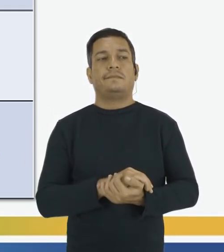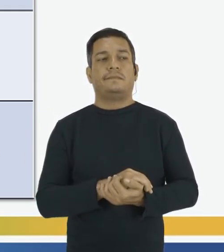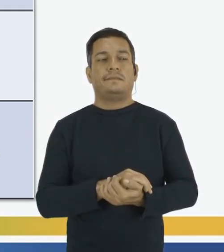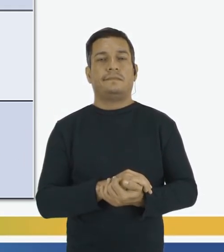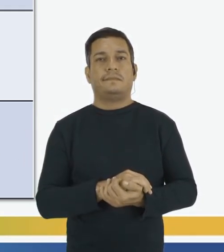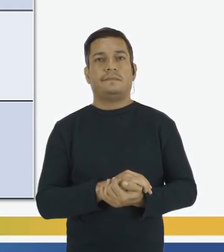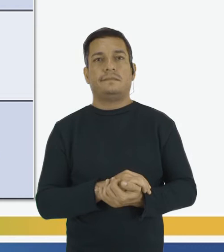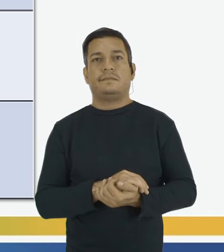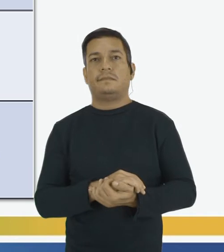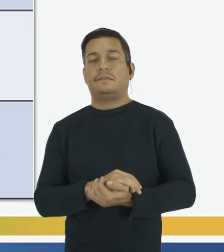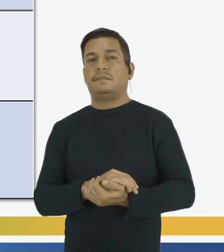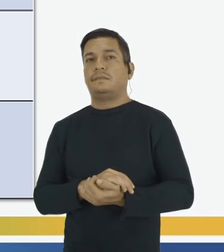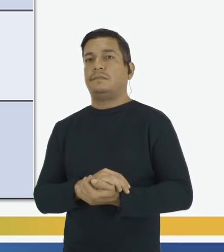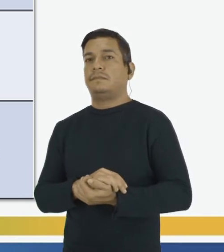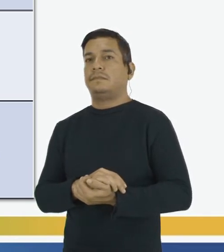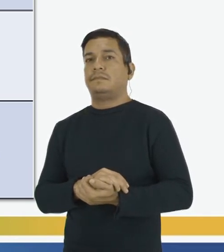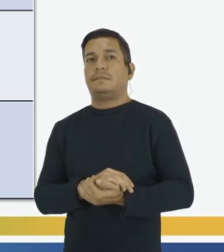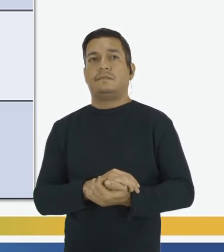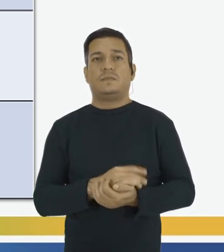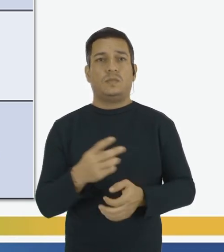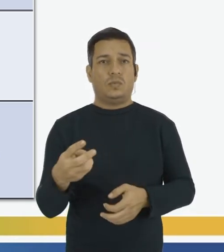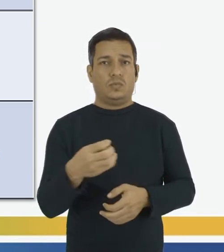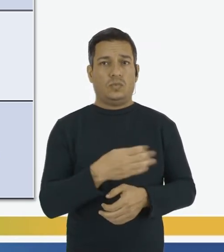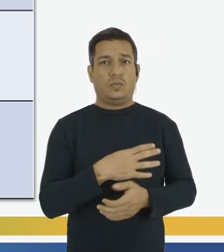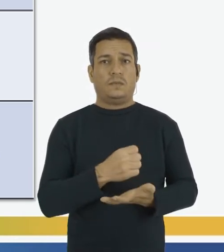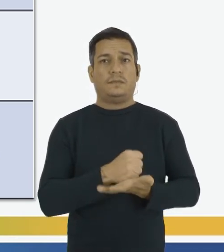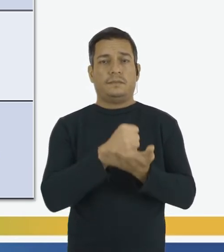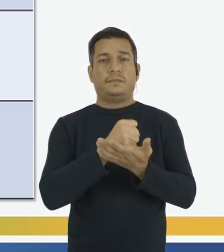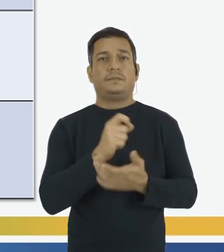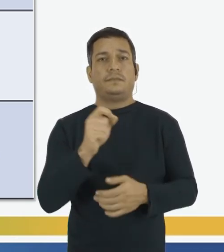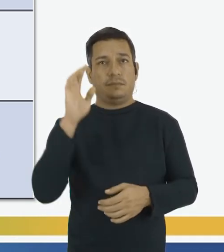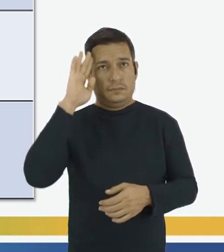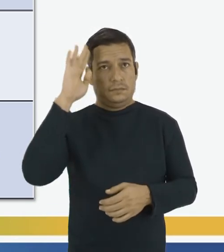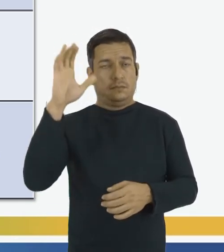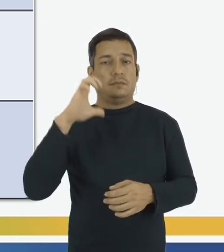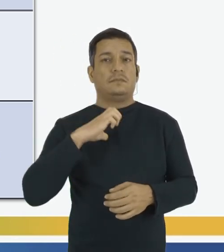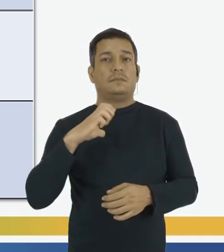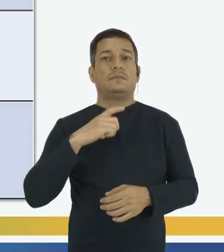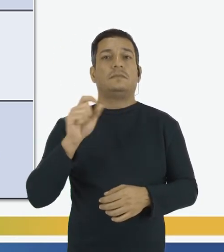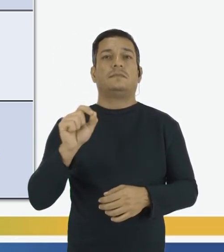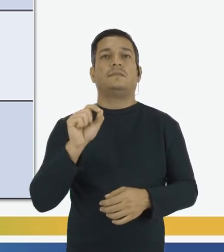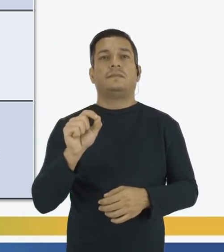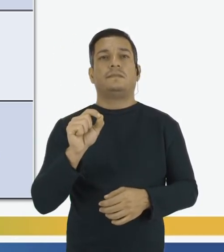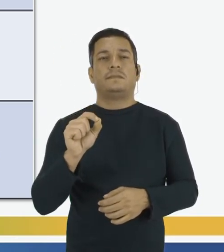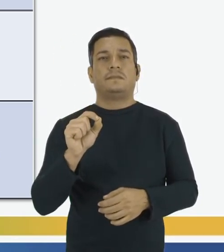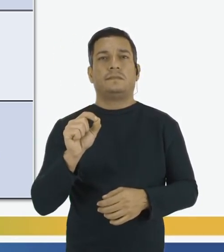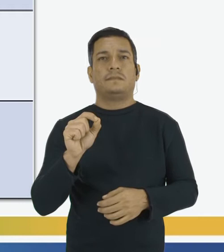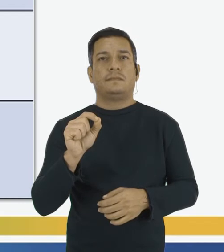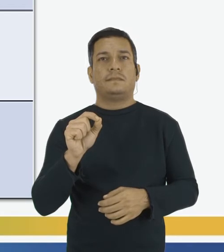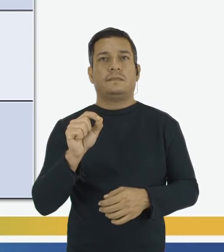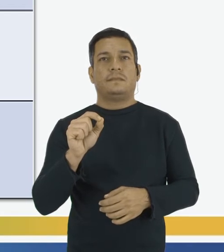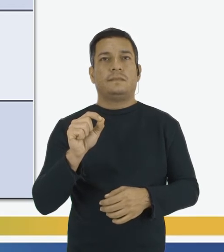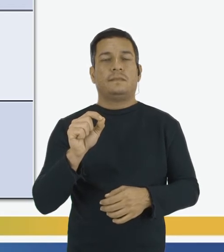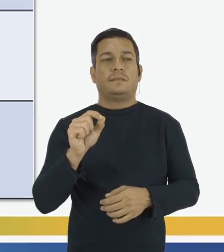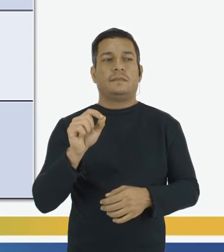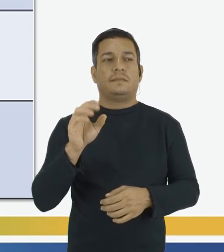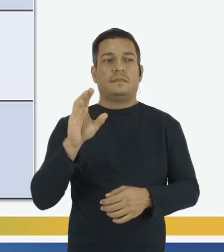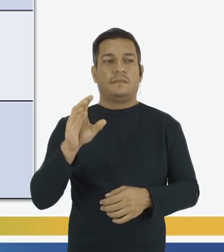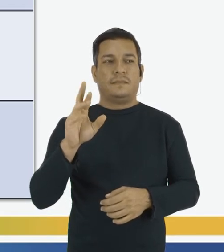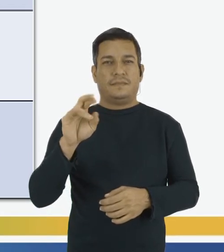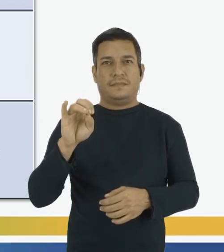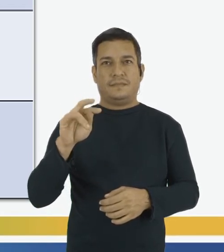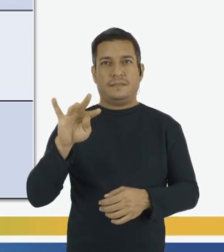dente. E no Novo Testamento, o princípio ético é o quê? Que é no cristianismo, ano